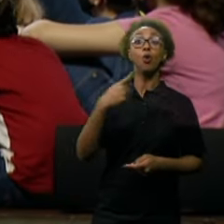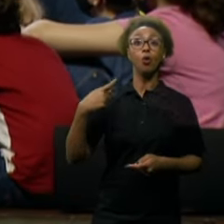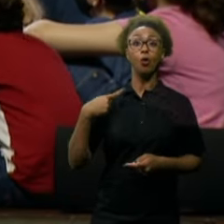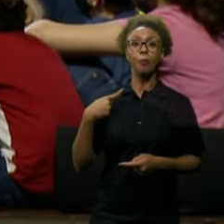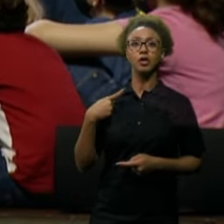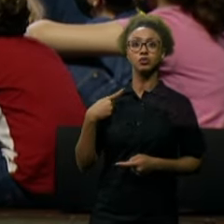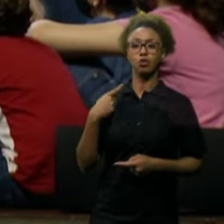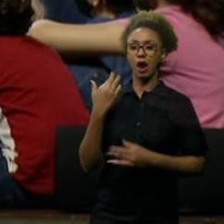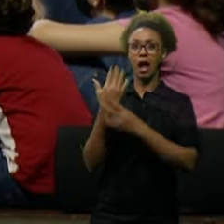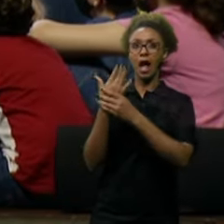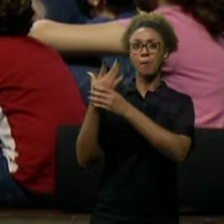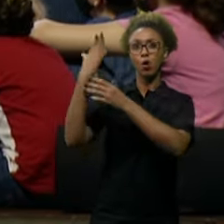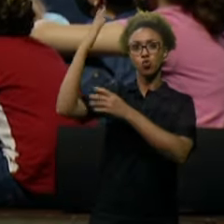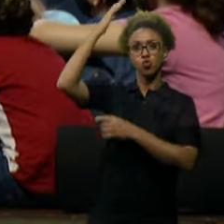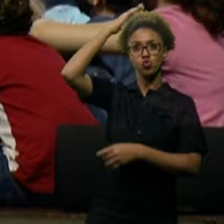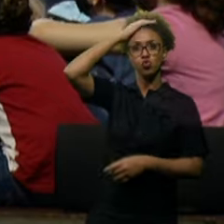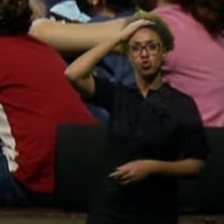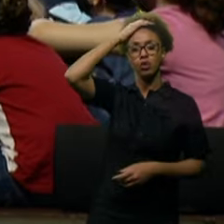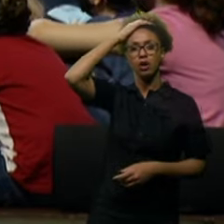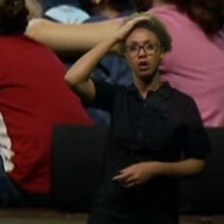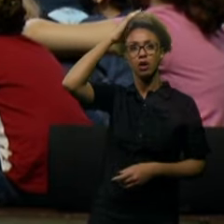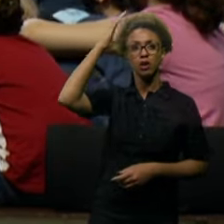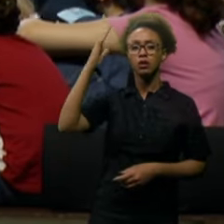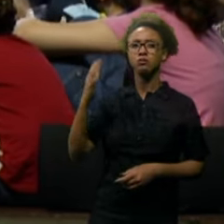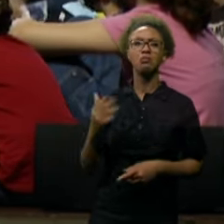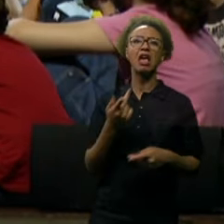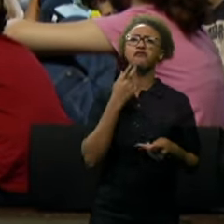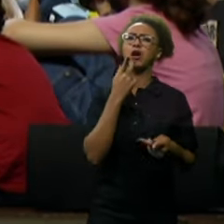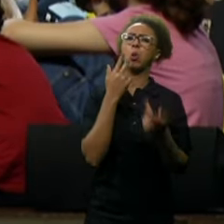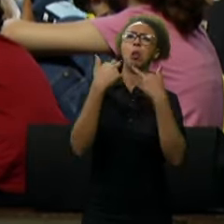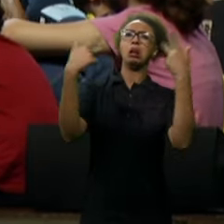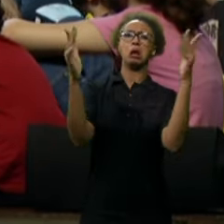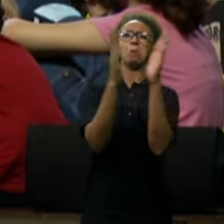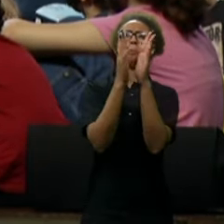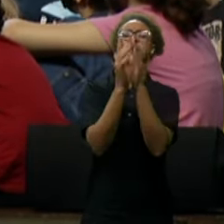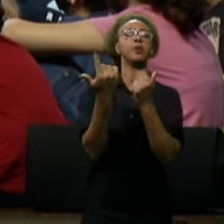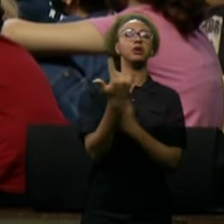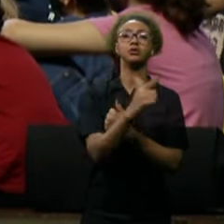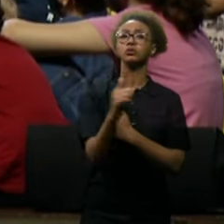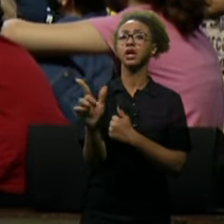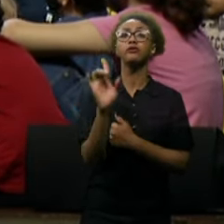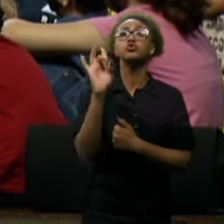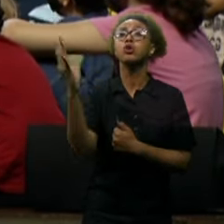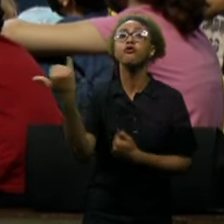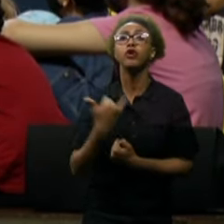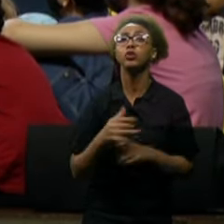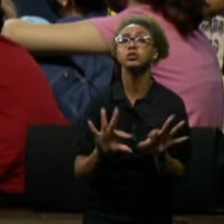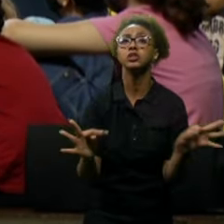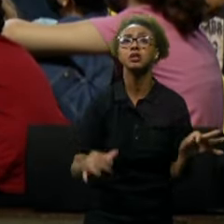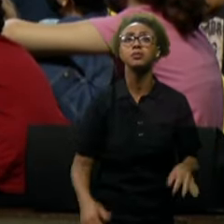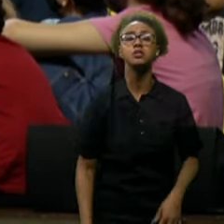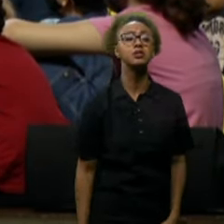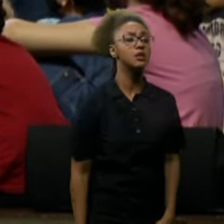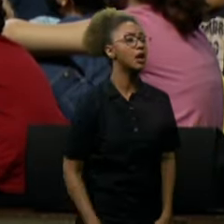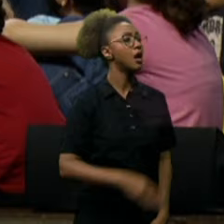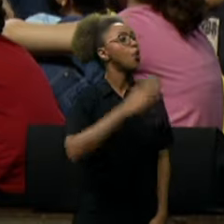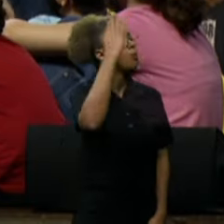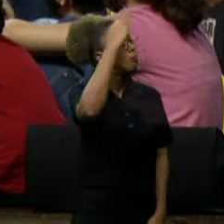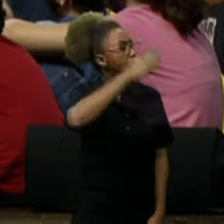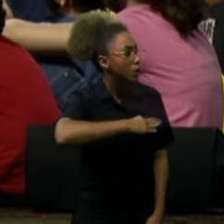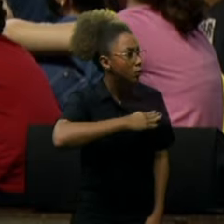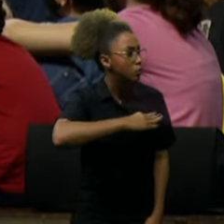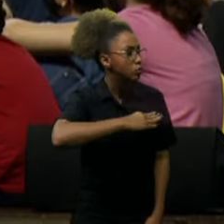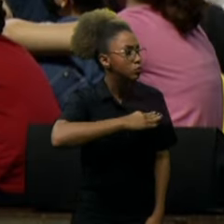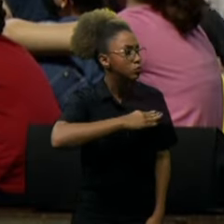mão na minha cabeça não teve nenhuma língua e eles podem ser assim todo mal